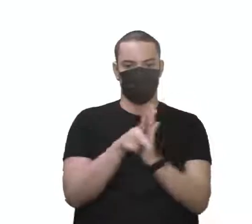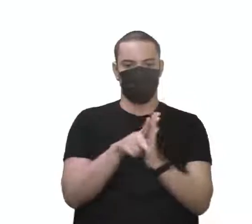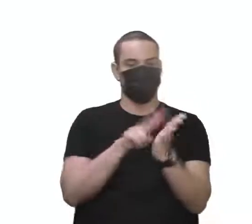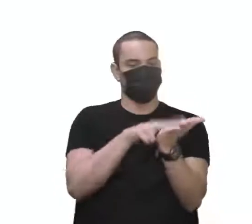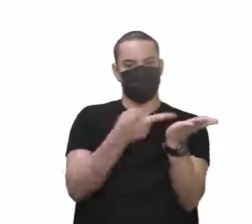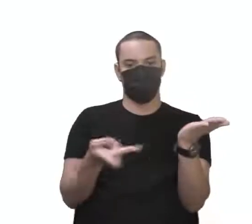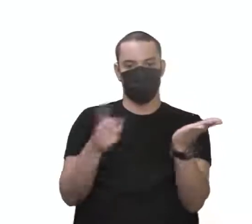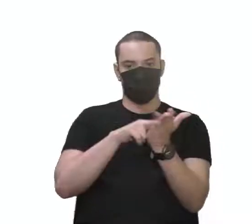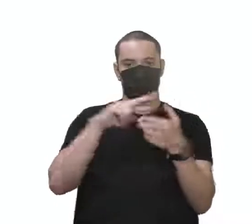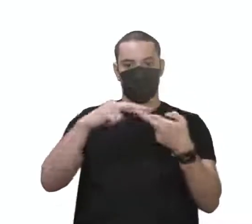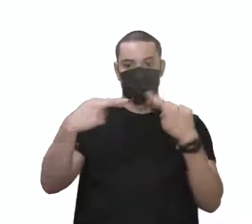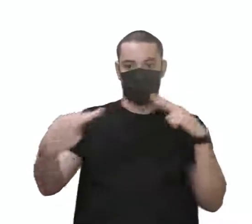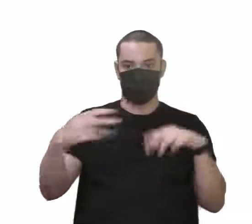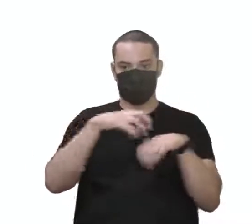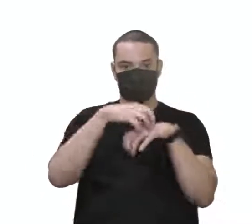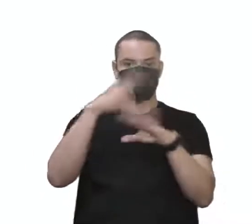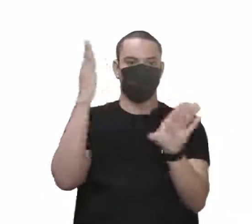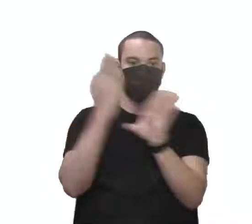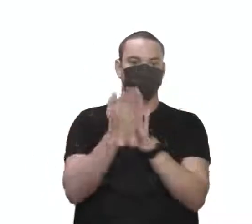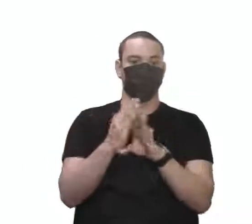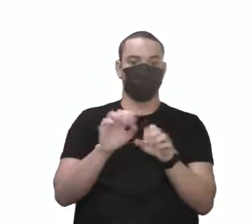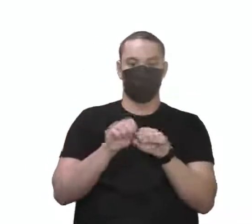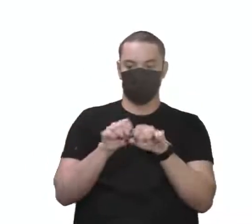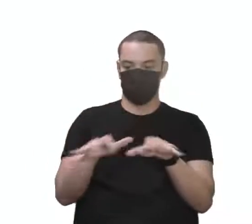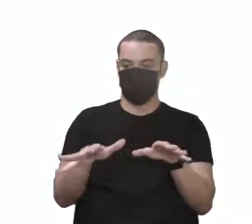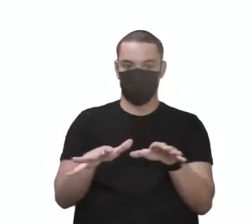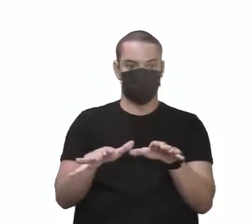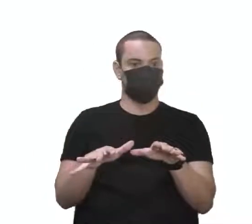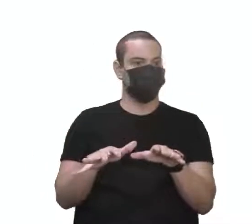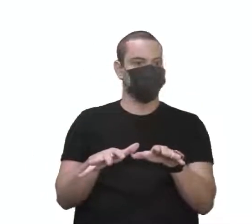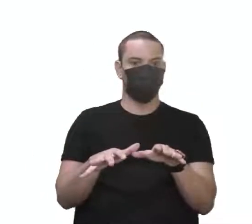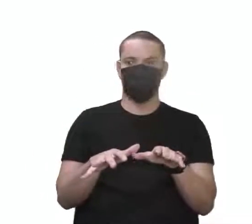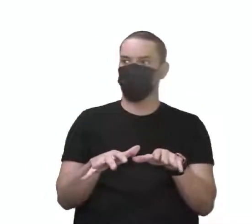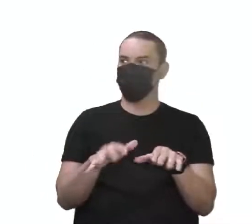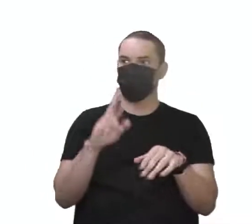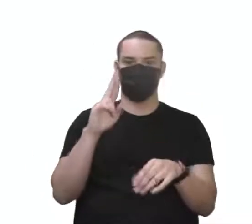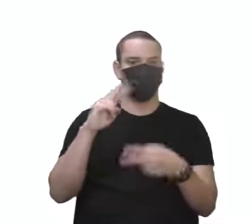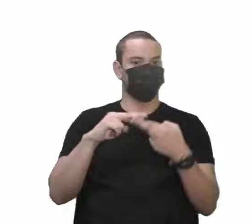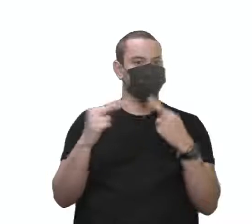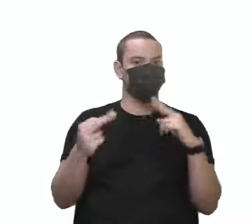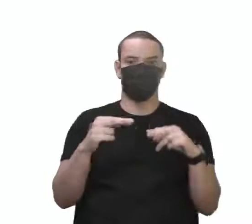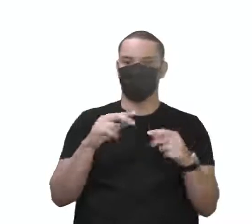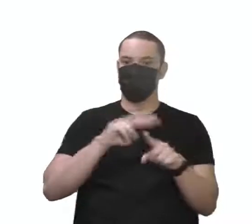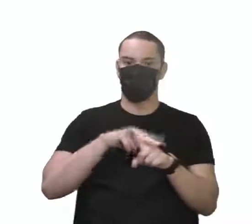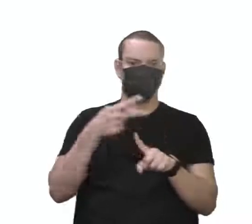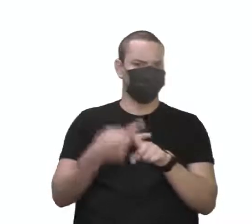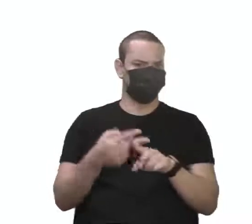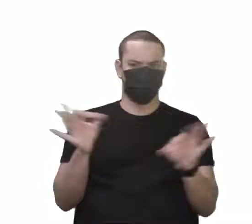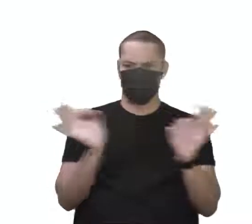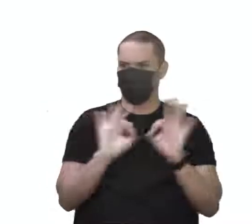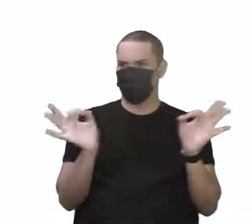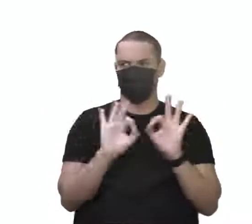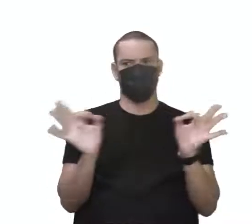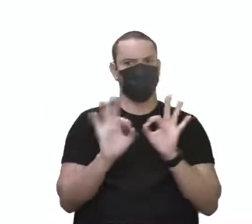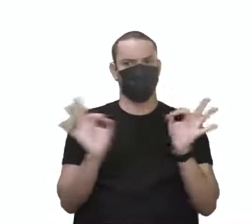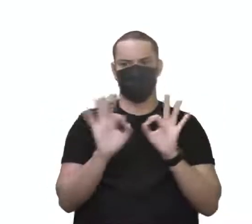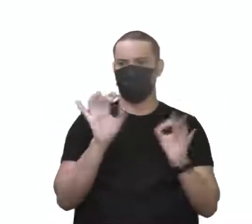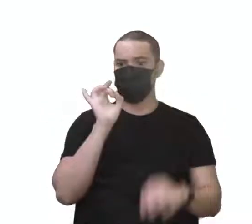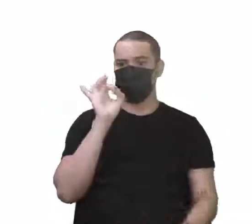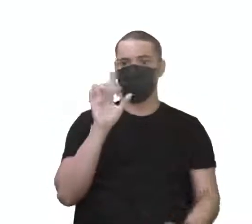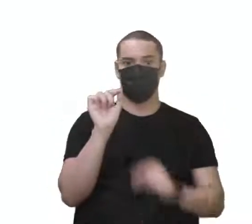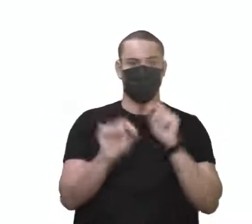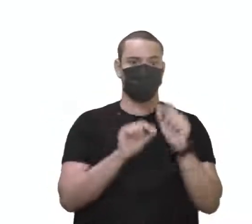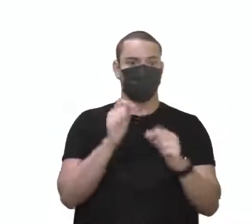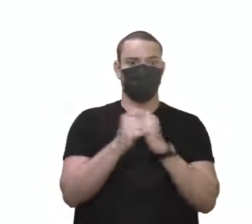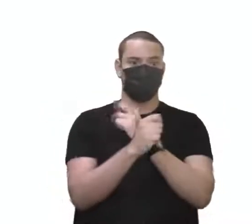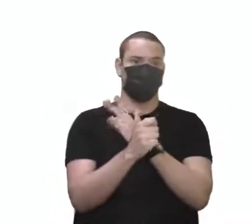RNA transportador a partir do gene transferido. Galera, DNA transportador não transfere nada, não acontece nada, ele só carrega